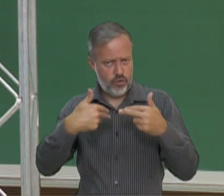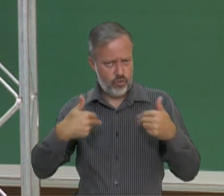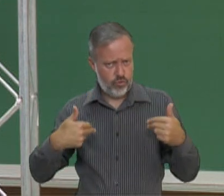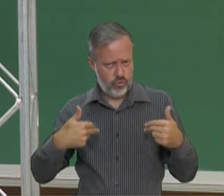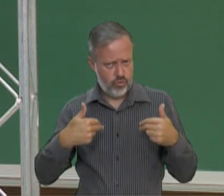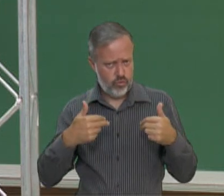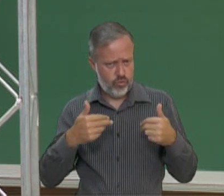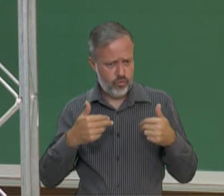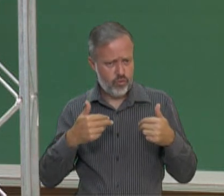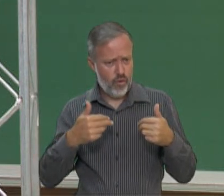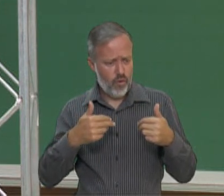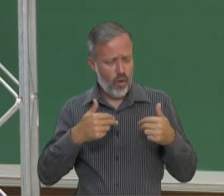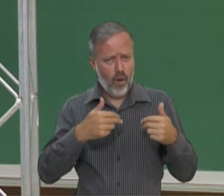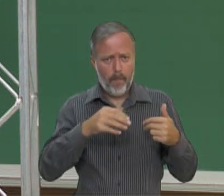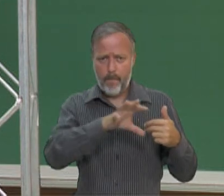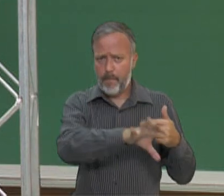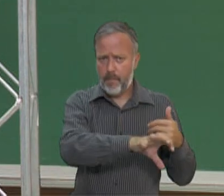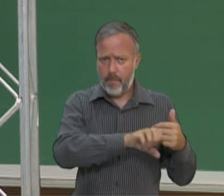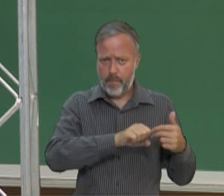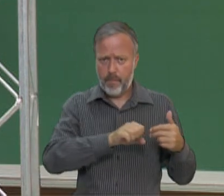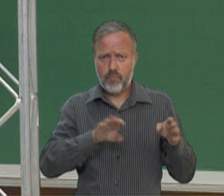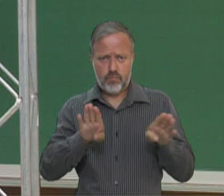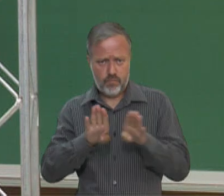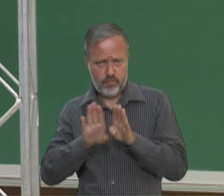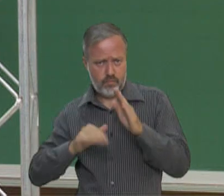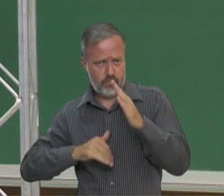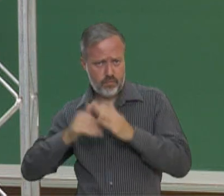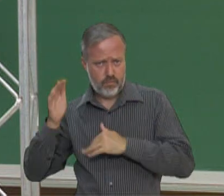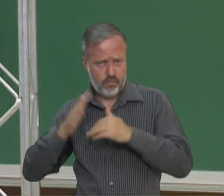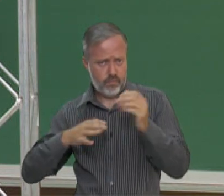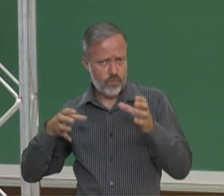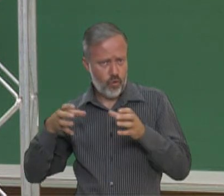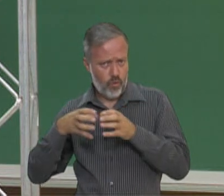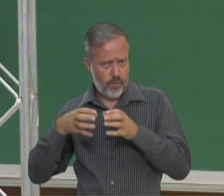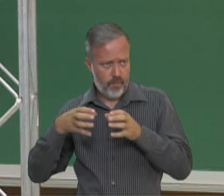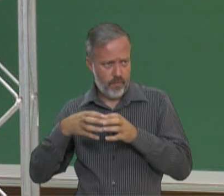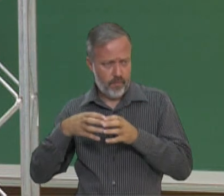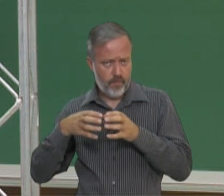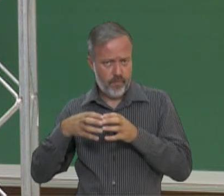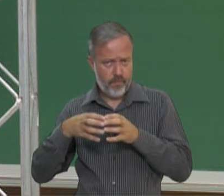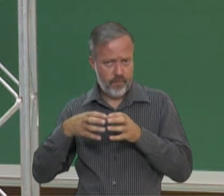desses profissionais foi feito a